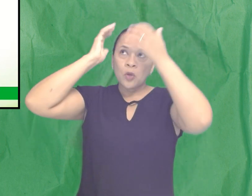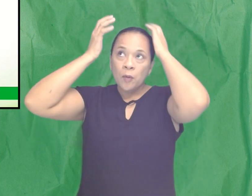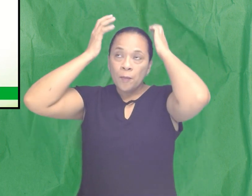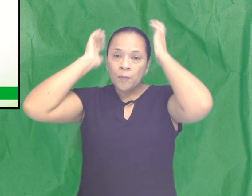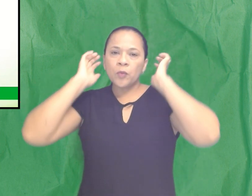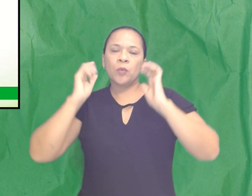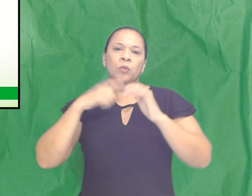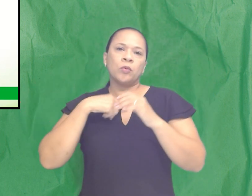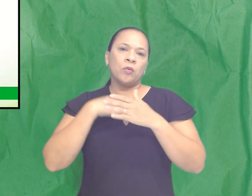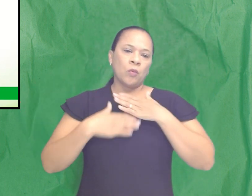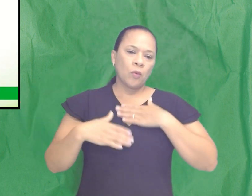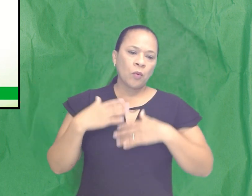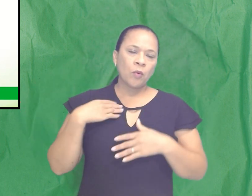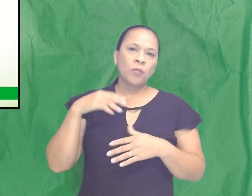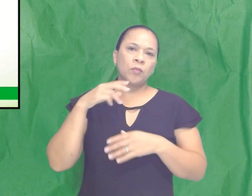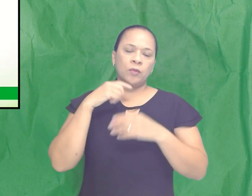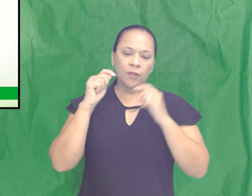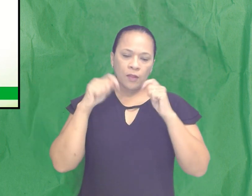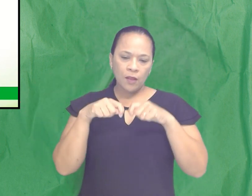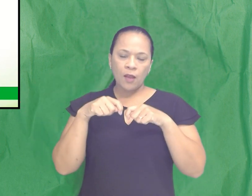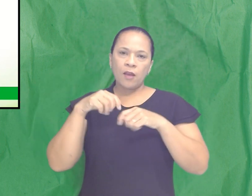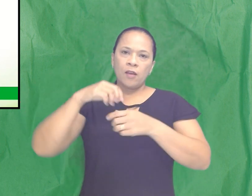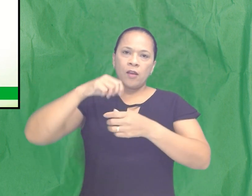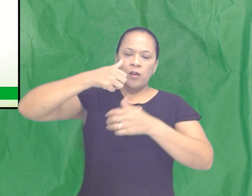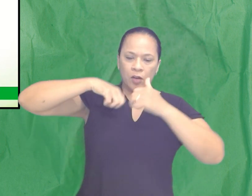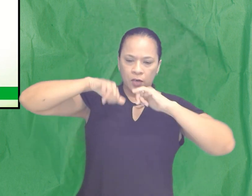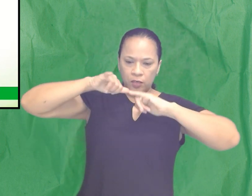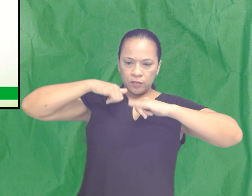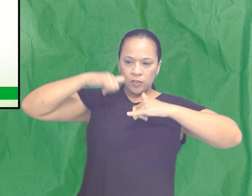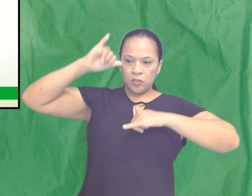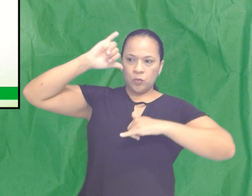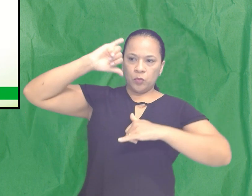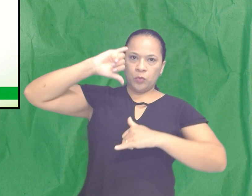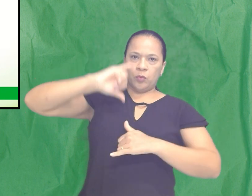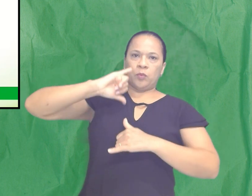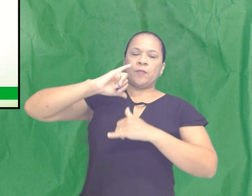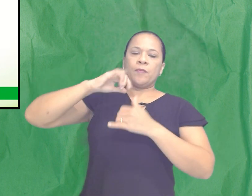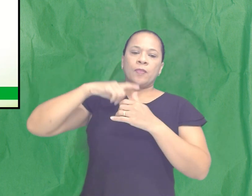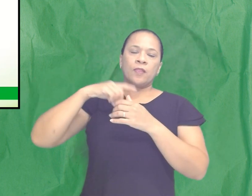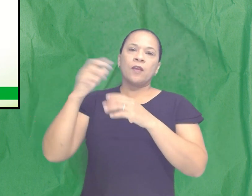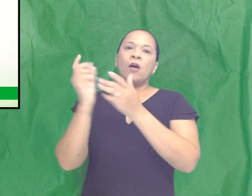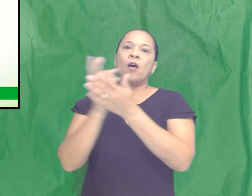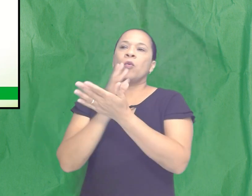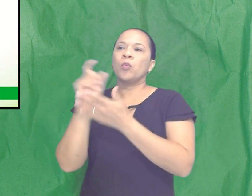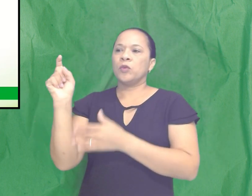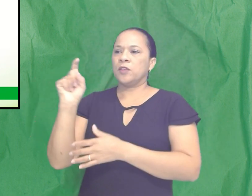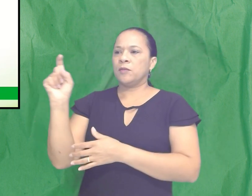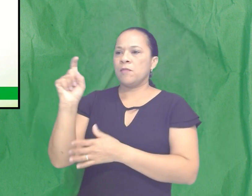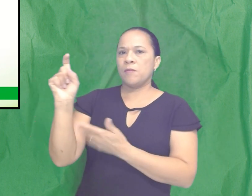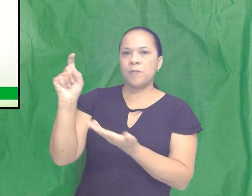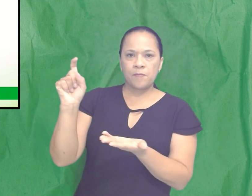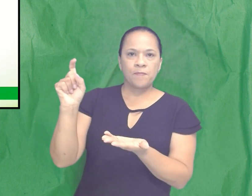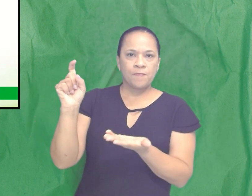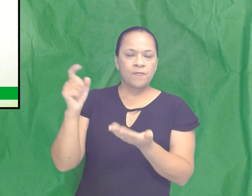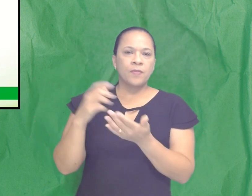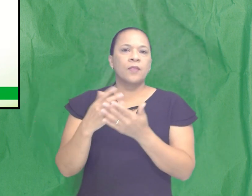gás, os aerossóis, os sprays, certo?